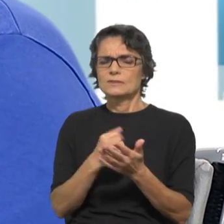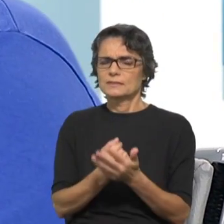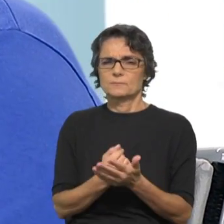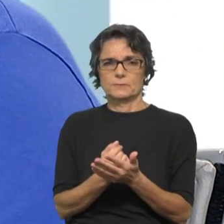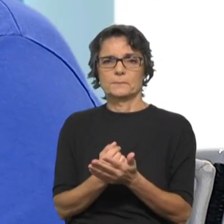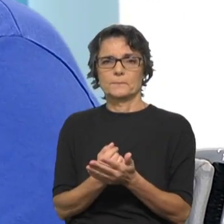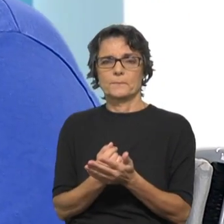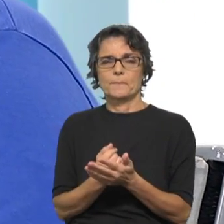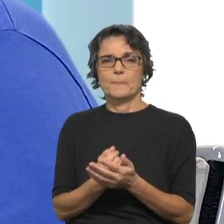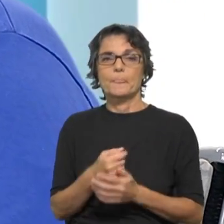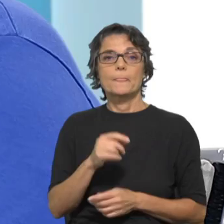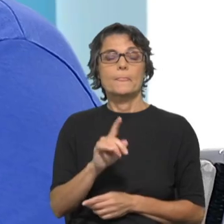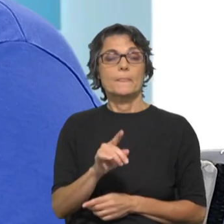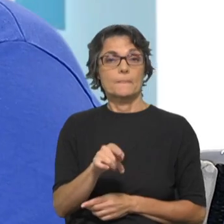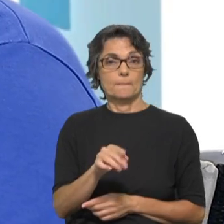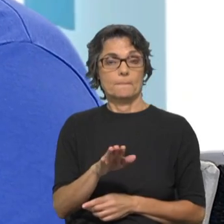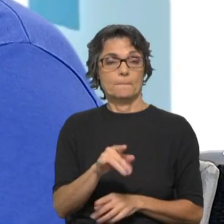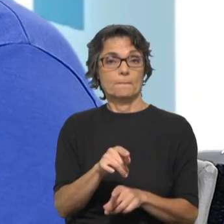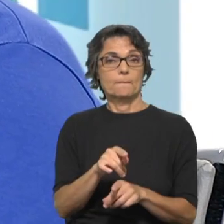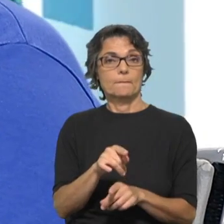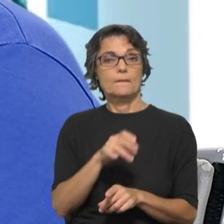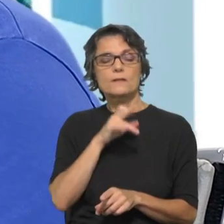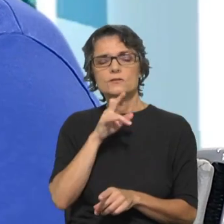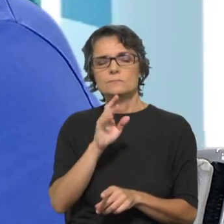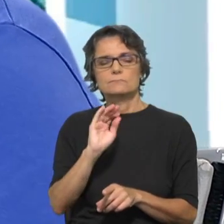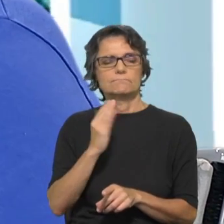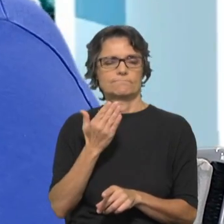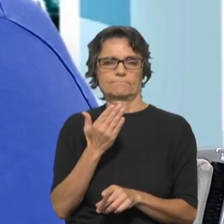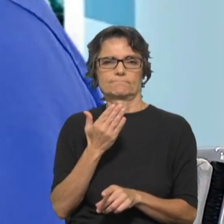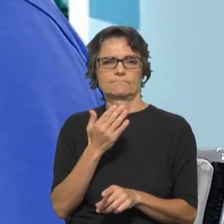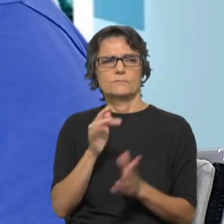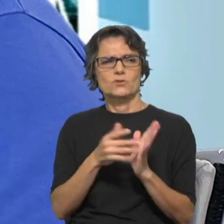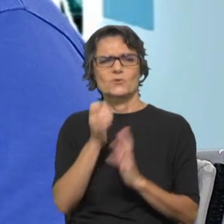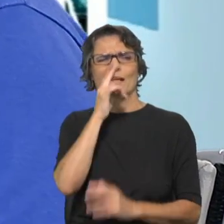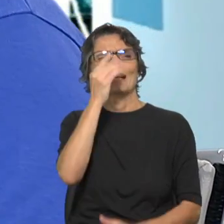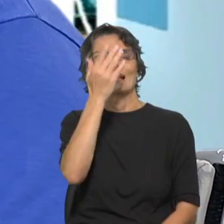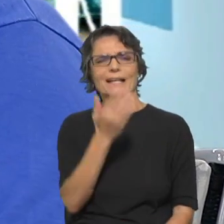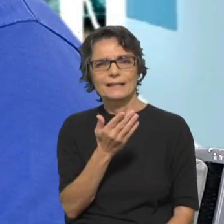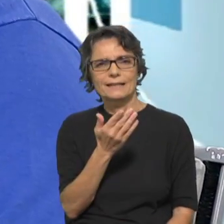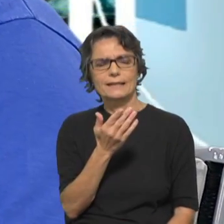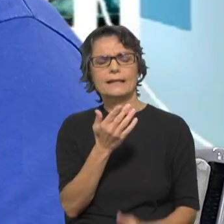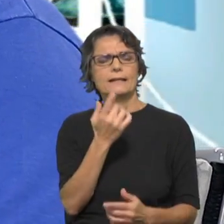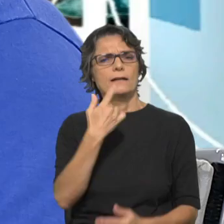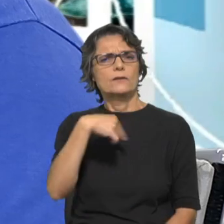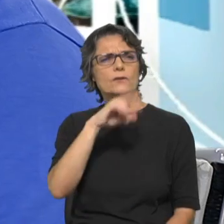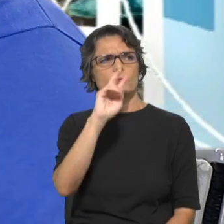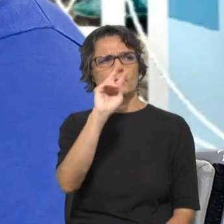fraternos. Mas esta é, de facto, a grande resposta. Quem é Jesus na minha vida e para a minha vida?